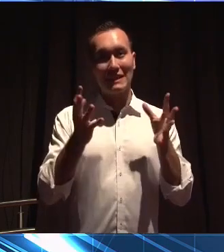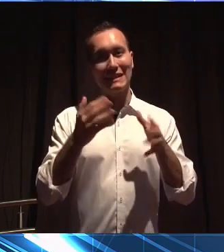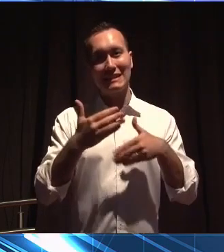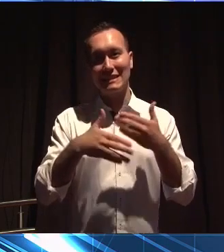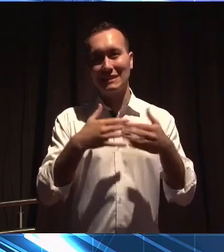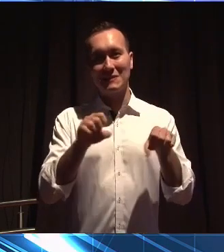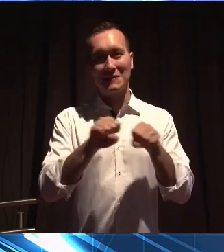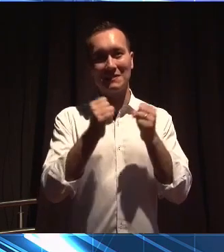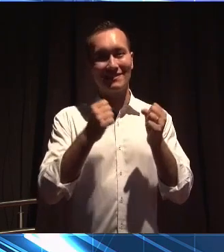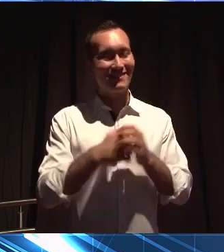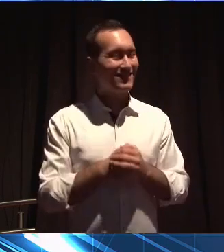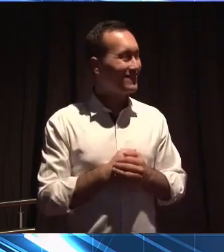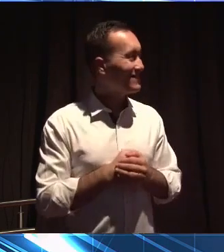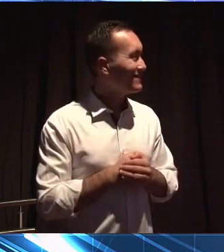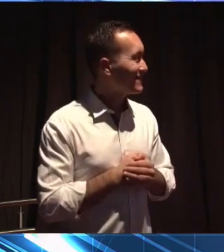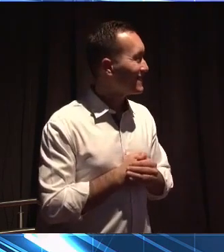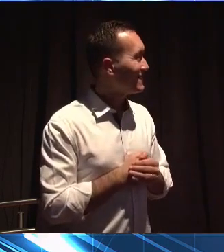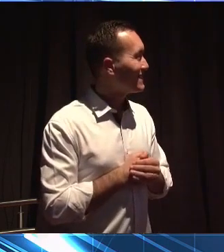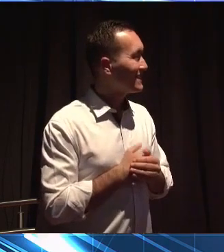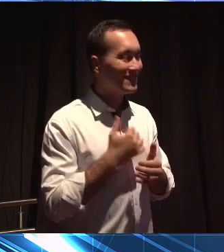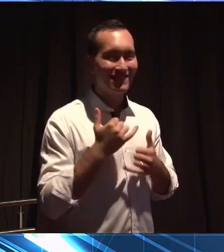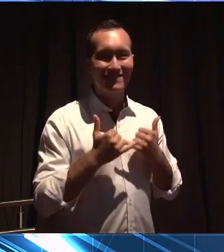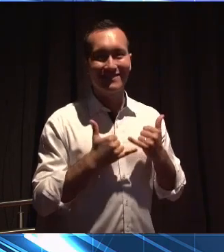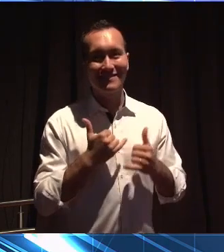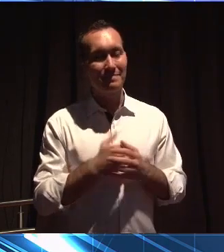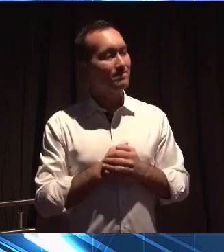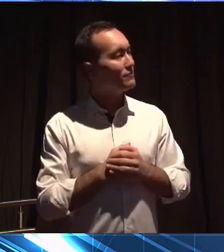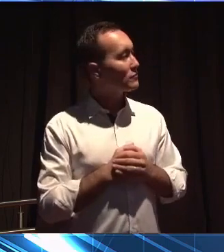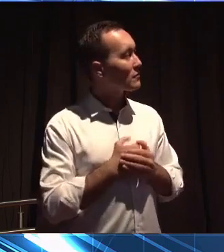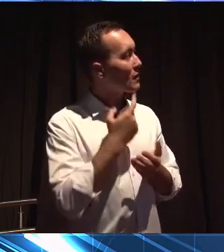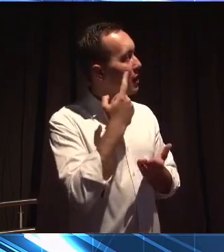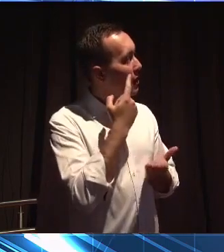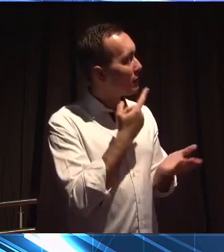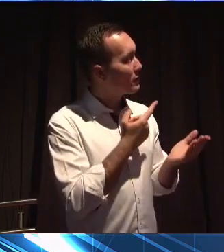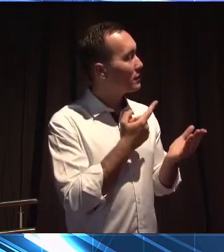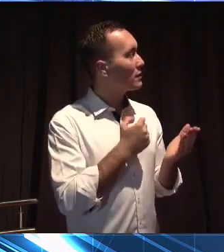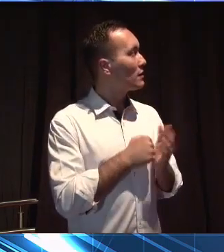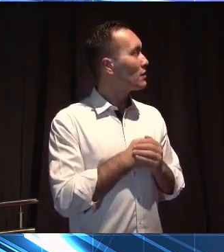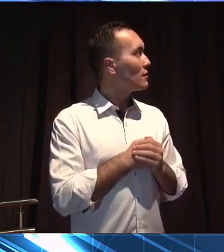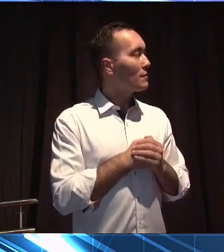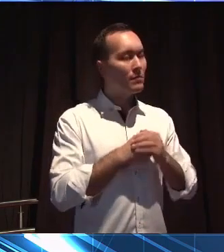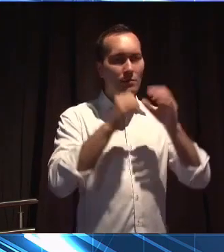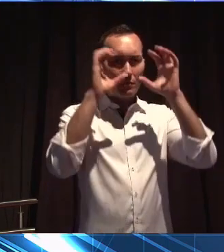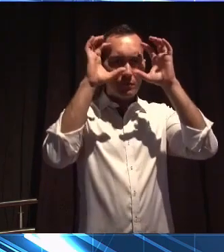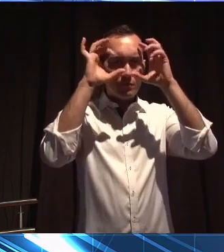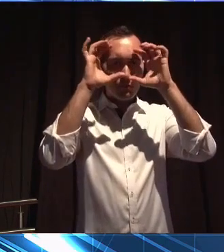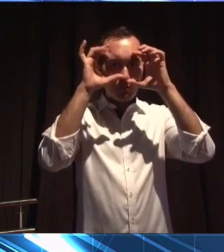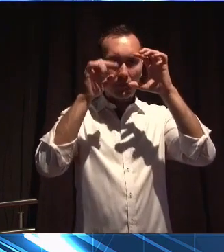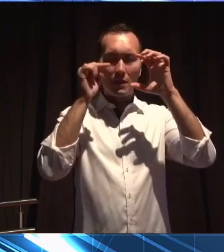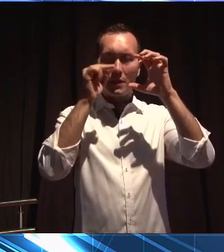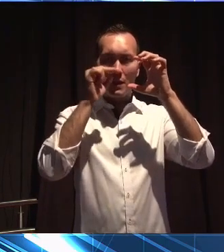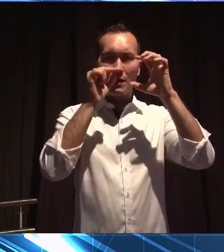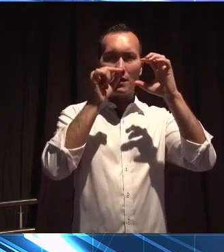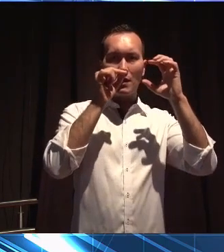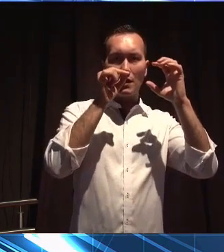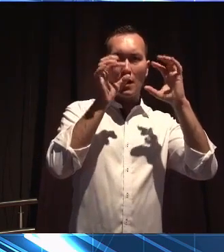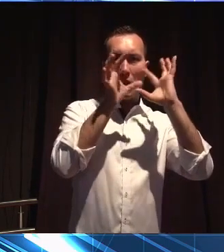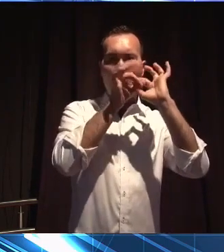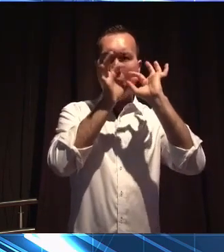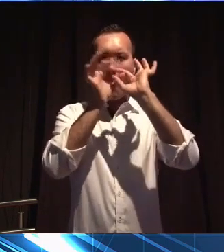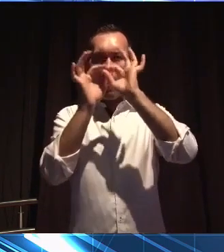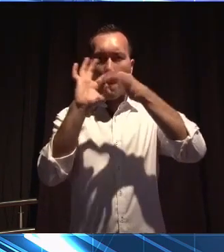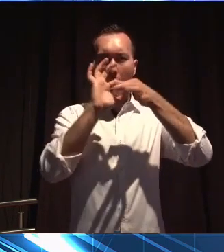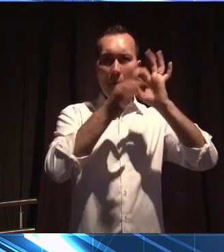lá. Quando a gente começa a falar sobre questões de neuroprivacidade ou de dados neurais um todo, normalmente essas são as